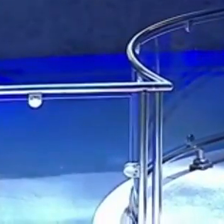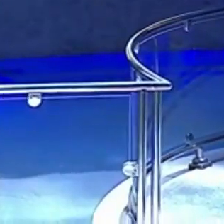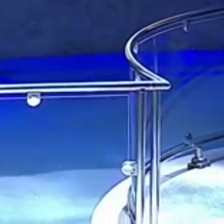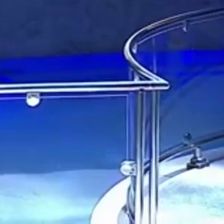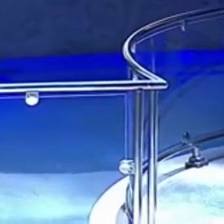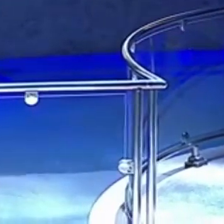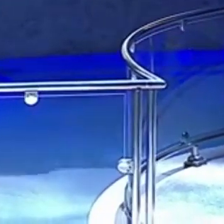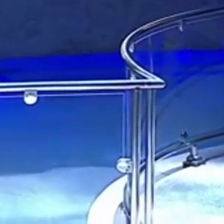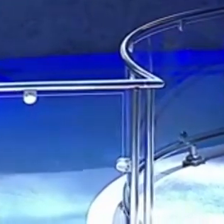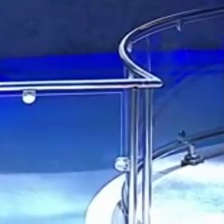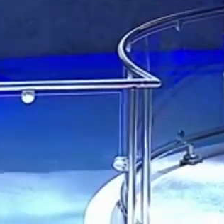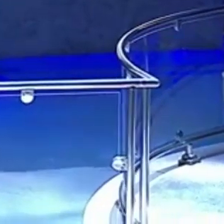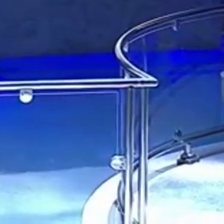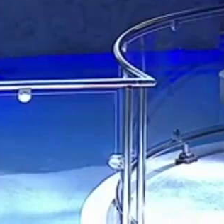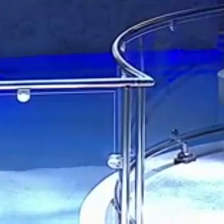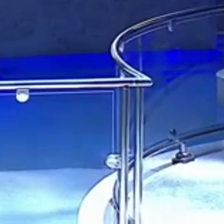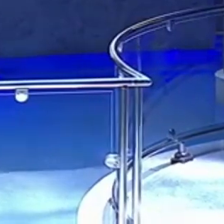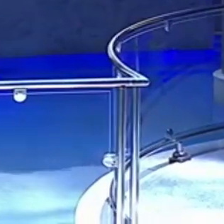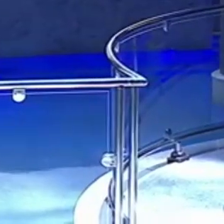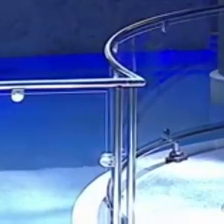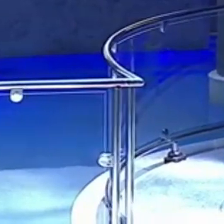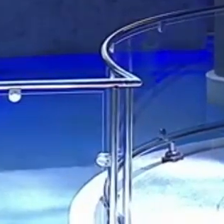Abraça o seu corpo agora.